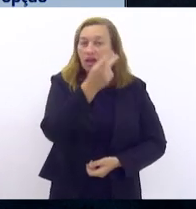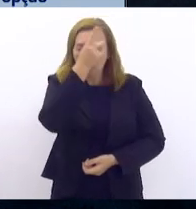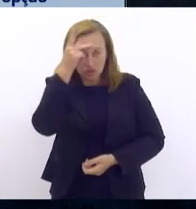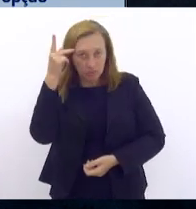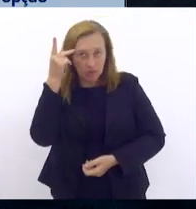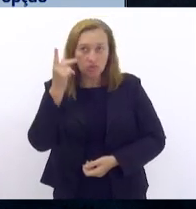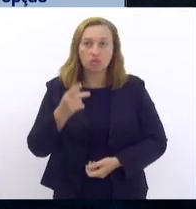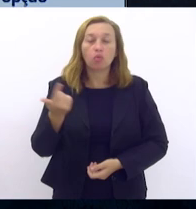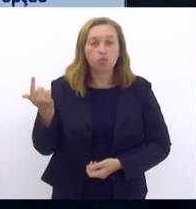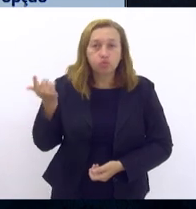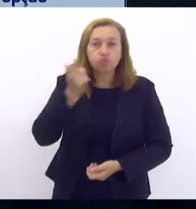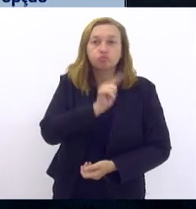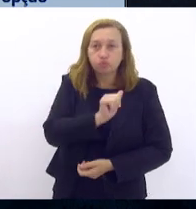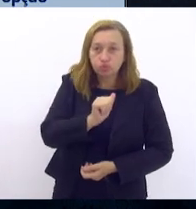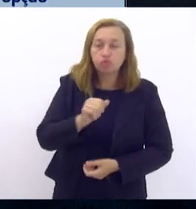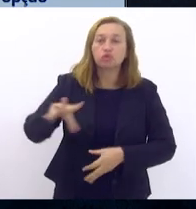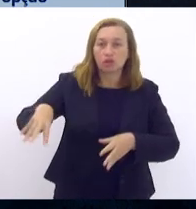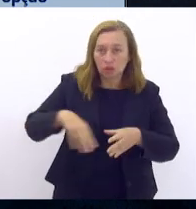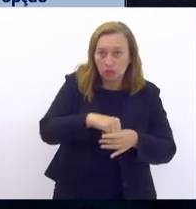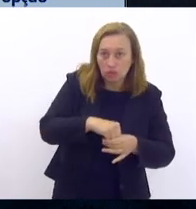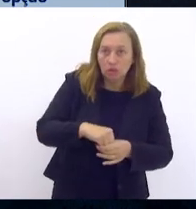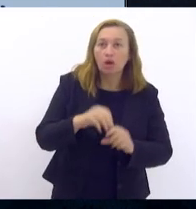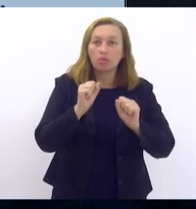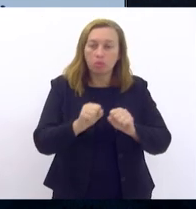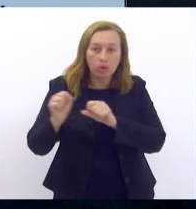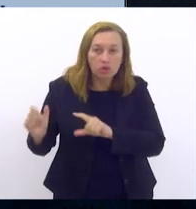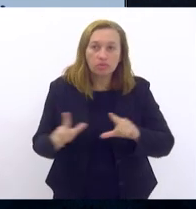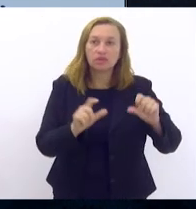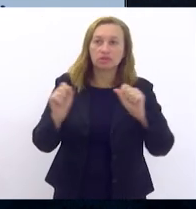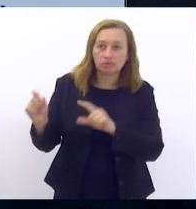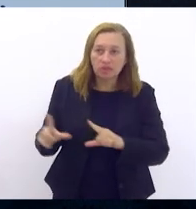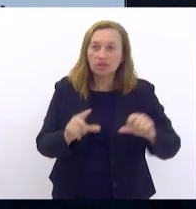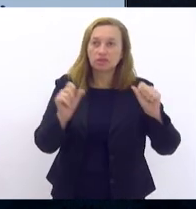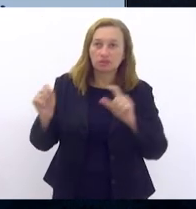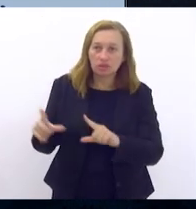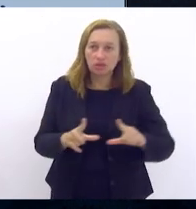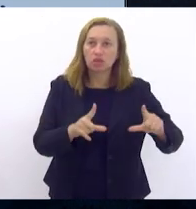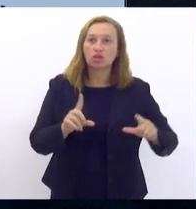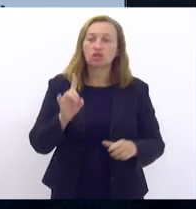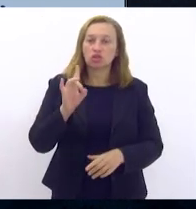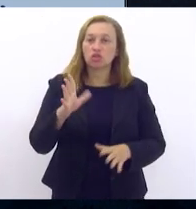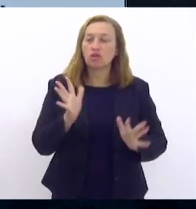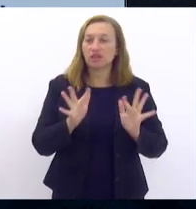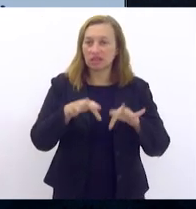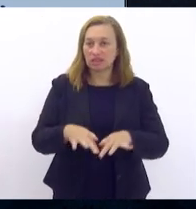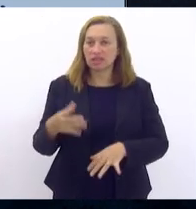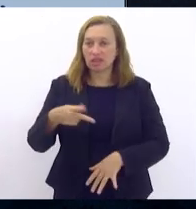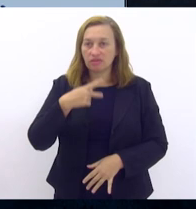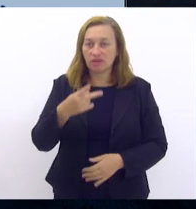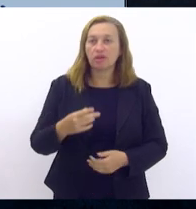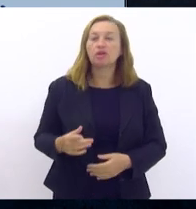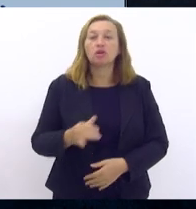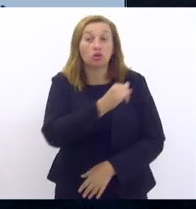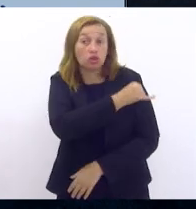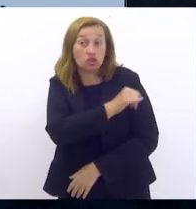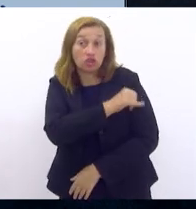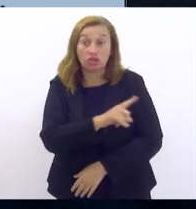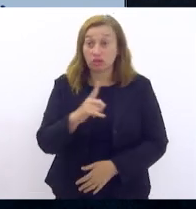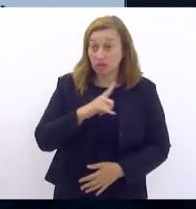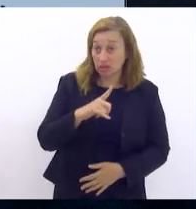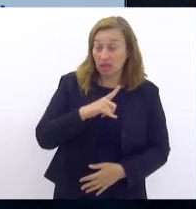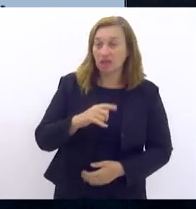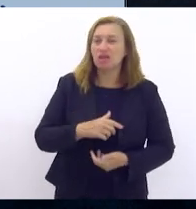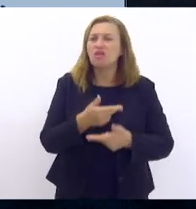pessoas consigam ser incluídas pode passando que eu vou só fechando o Rio de Janeiro então tem